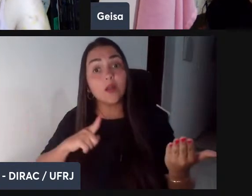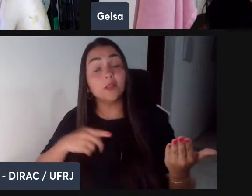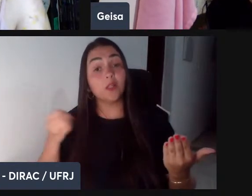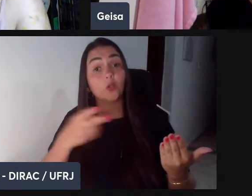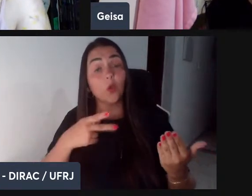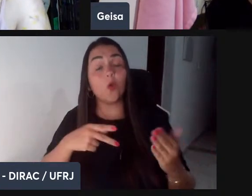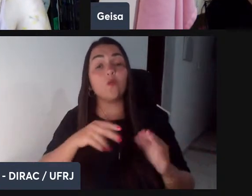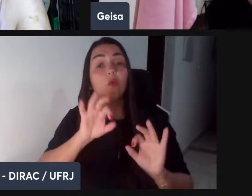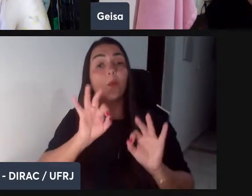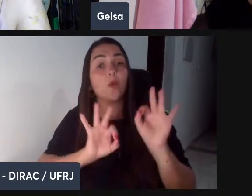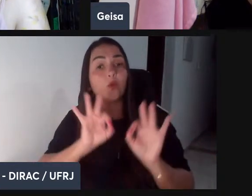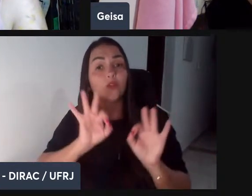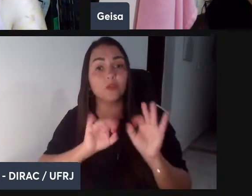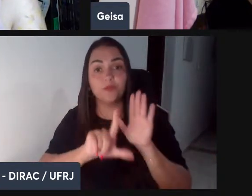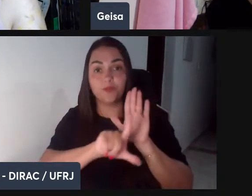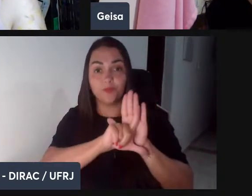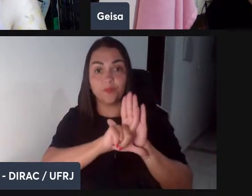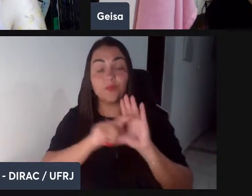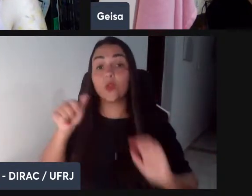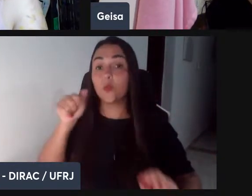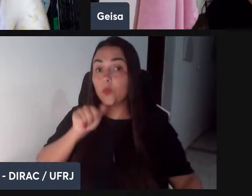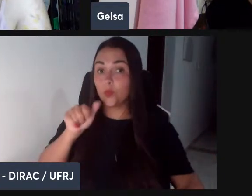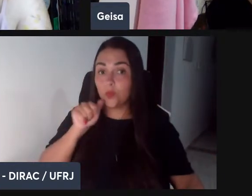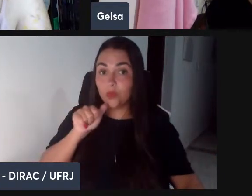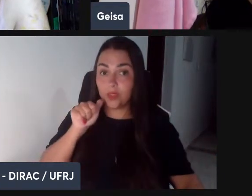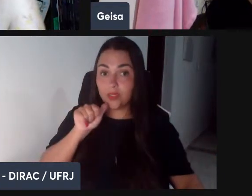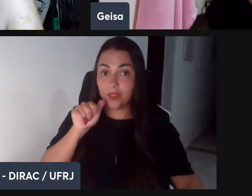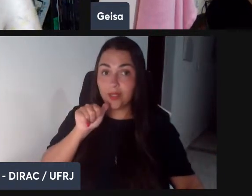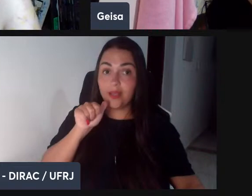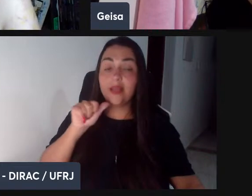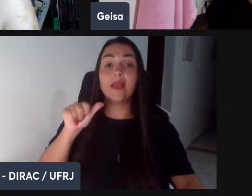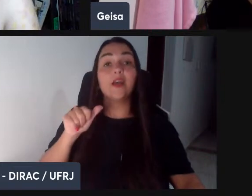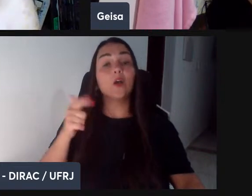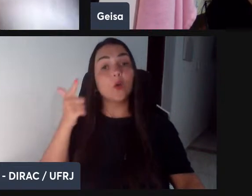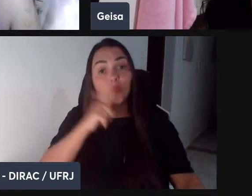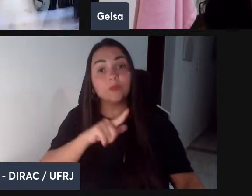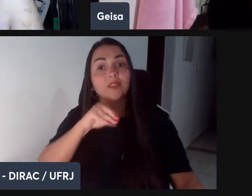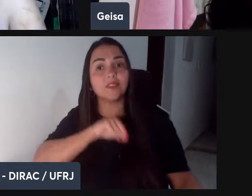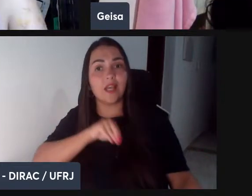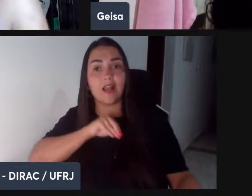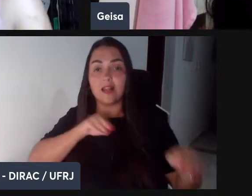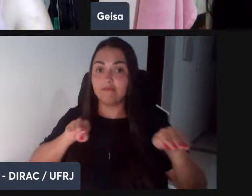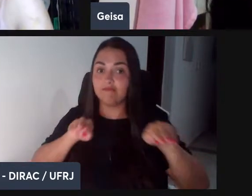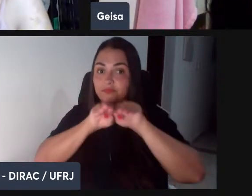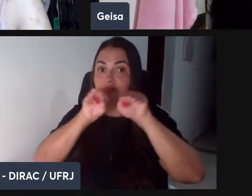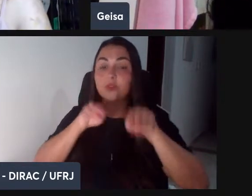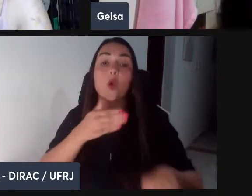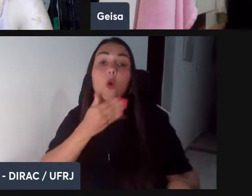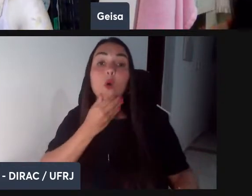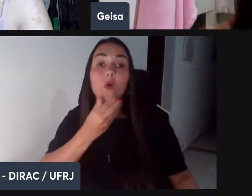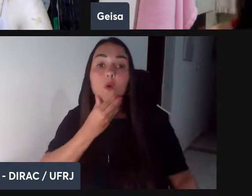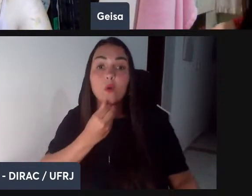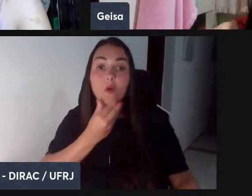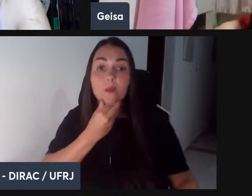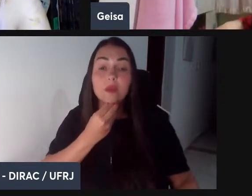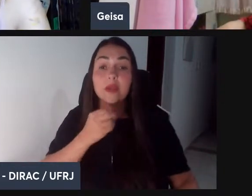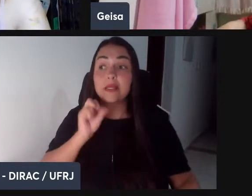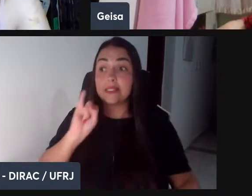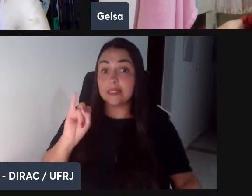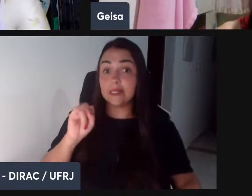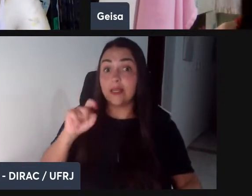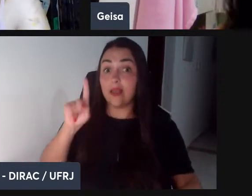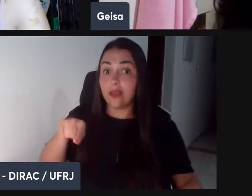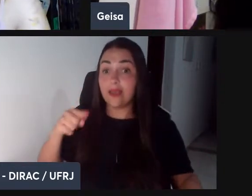né? Para que as mulheres recebam o mesmo salário que os homens quando elas exercem o mesmo tipo